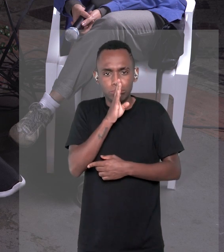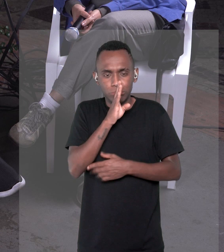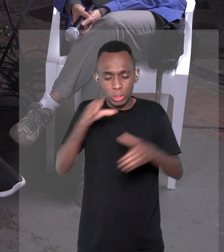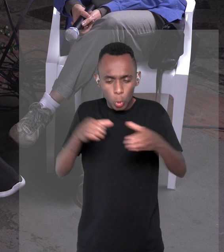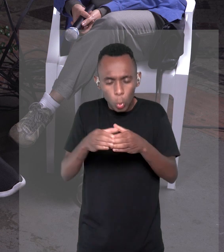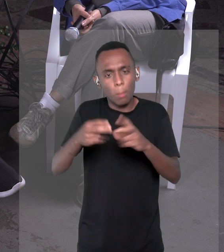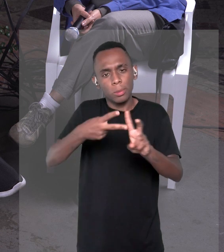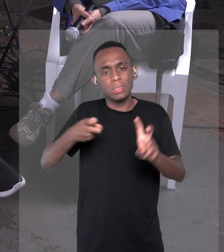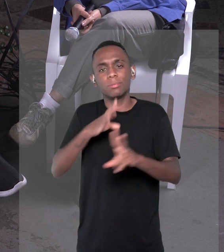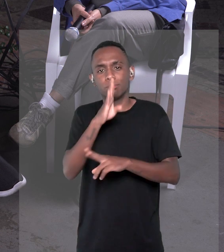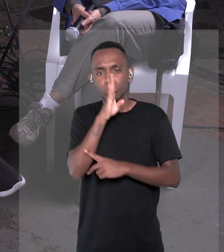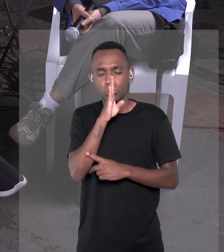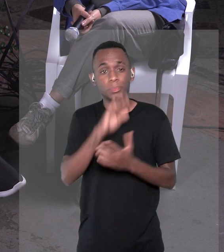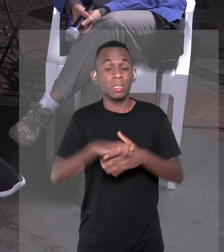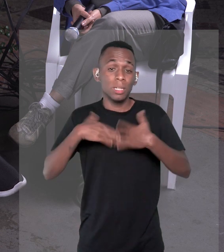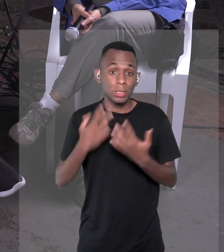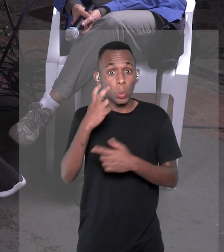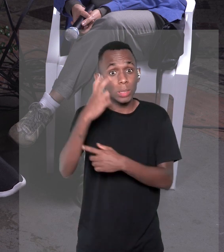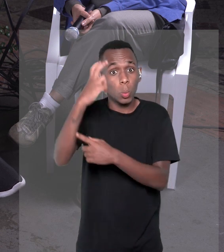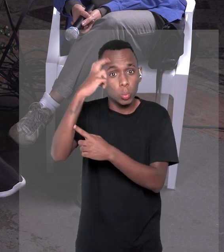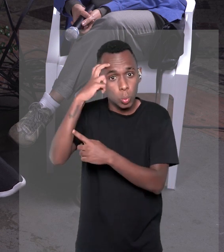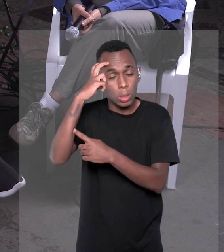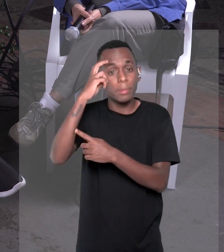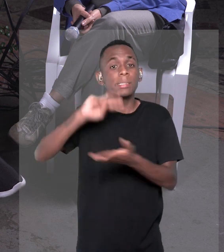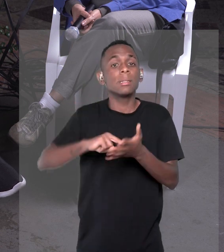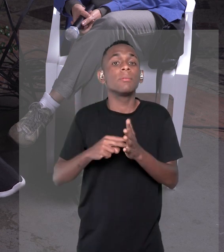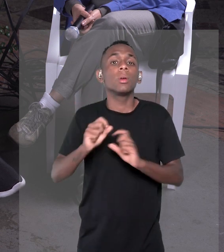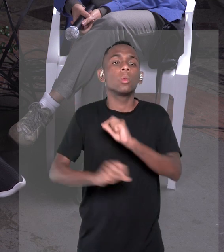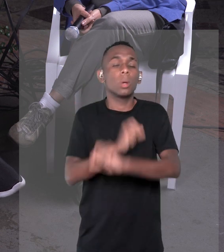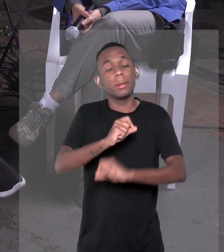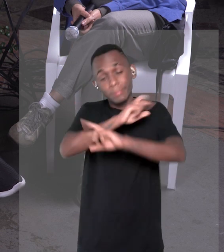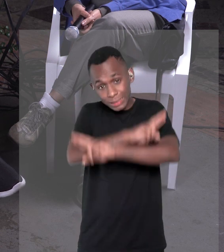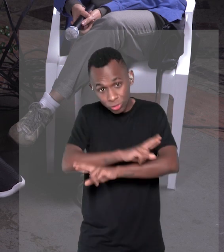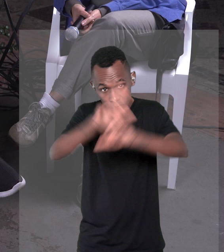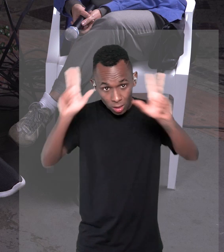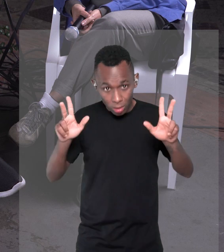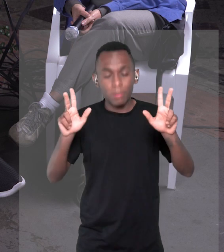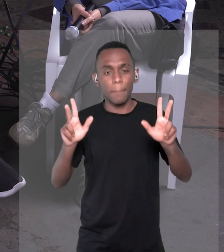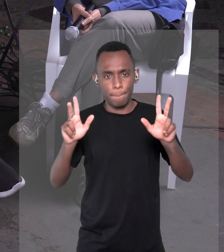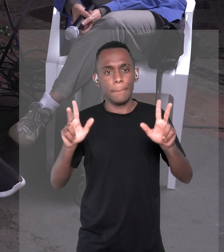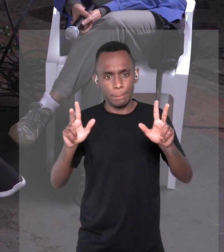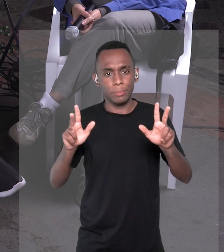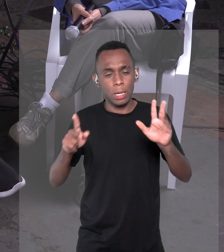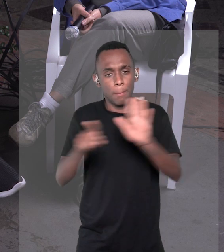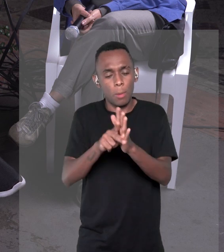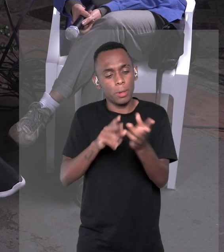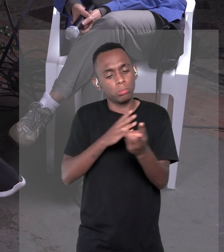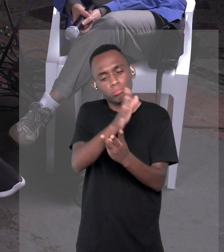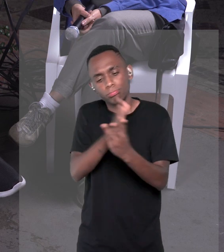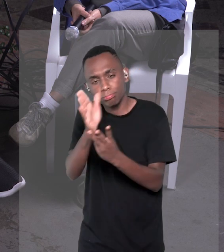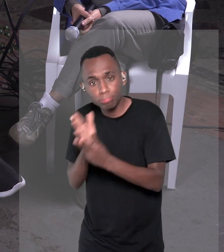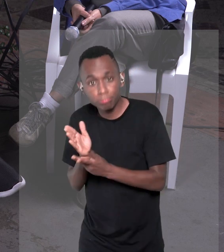cultura tem, nessa diferença de cosmogonias, como eu disse, tem a